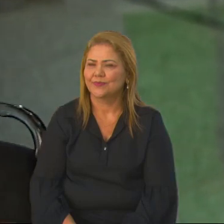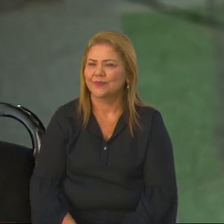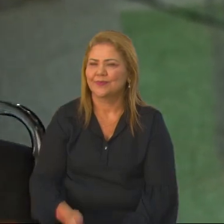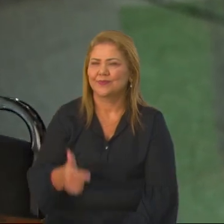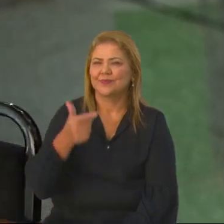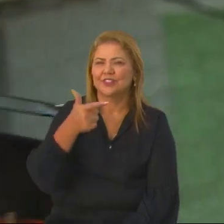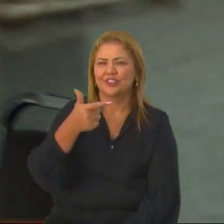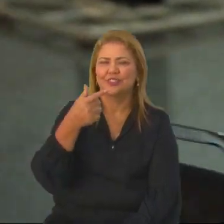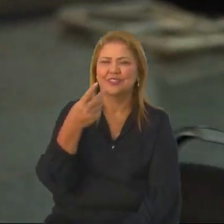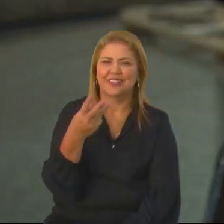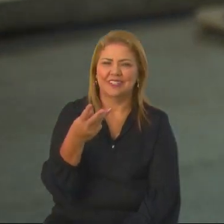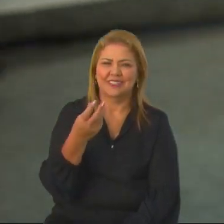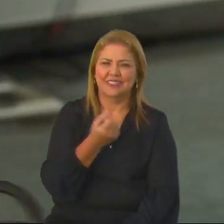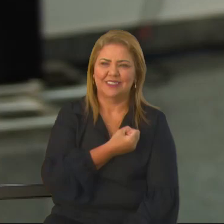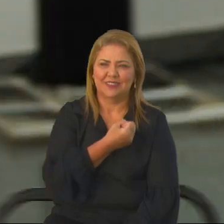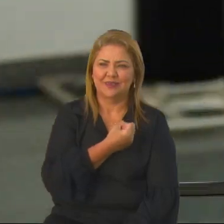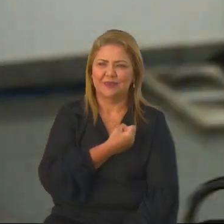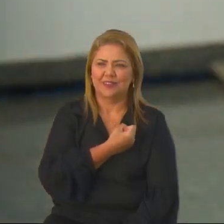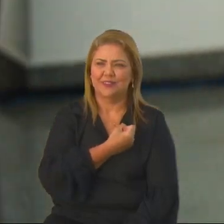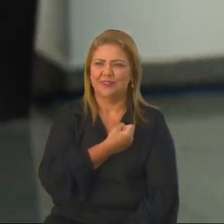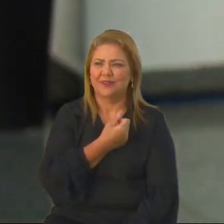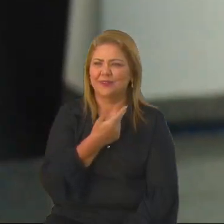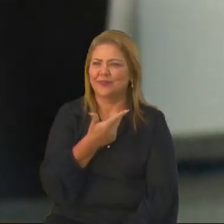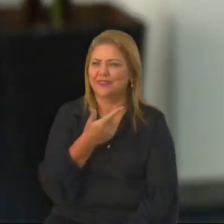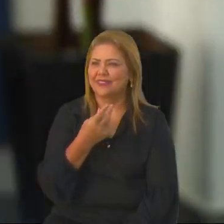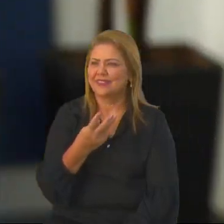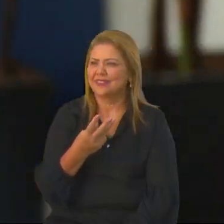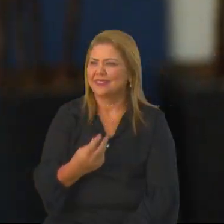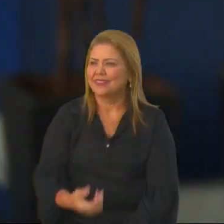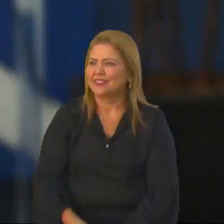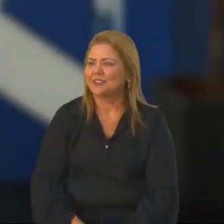23. A sorte está lançada.